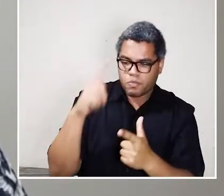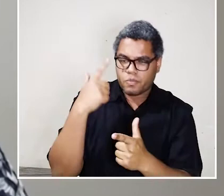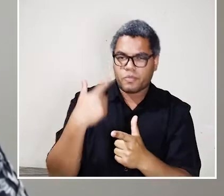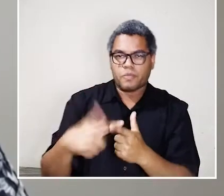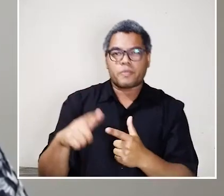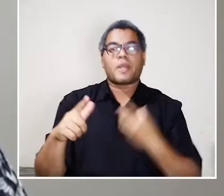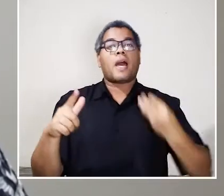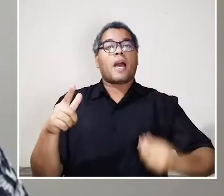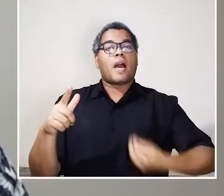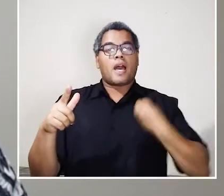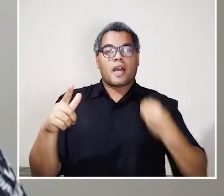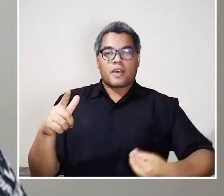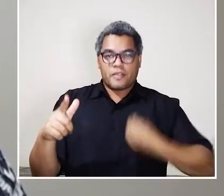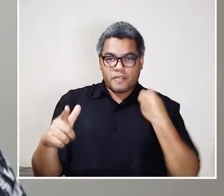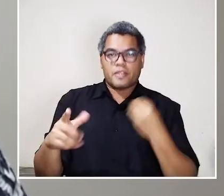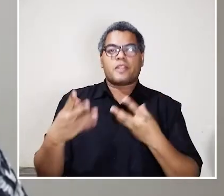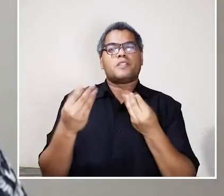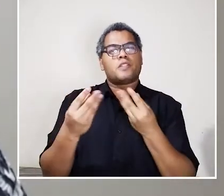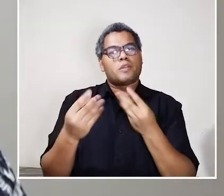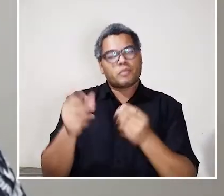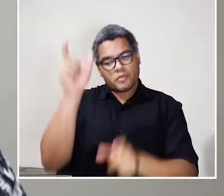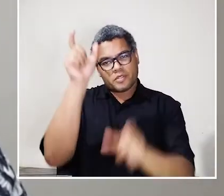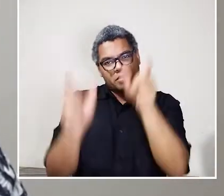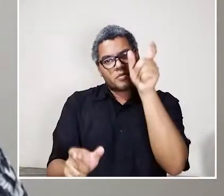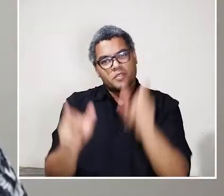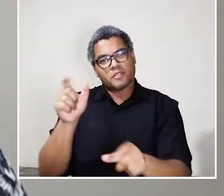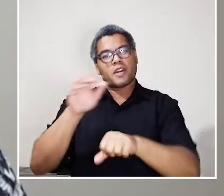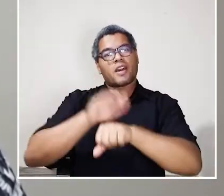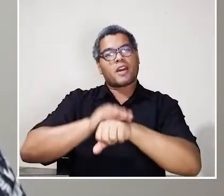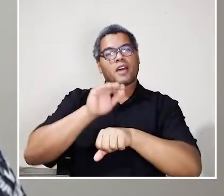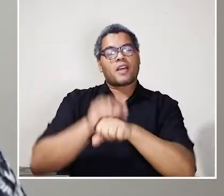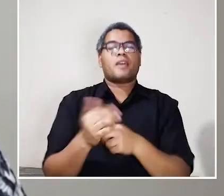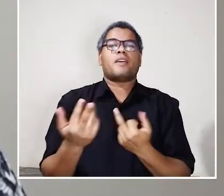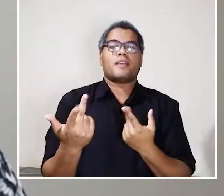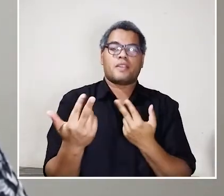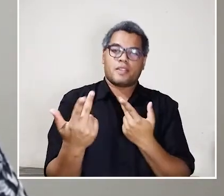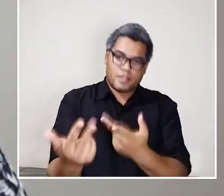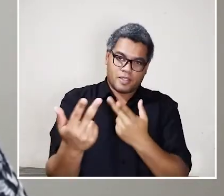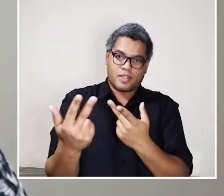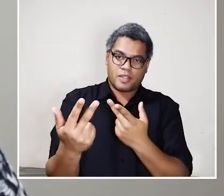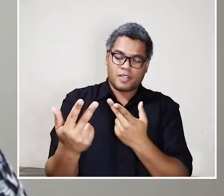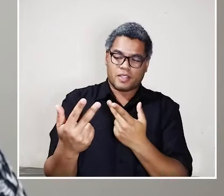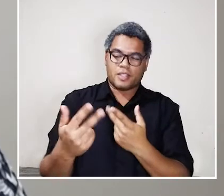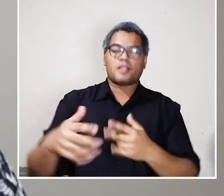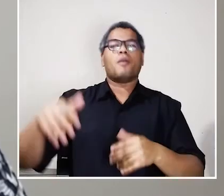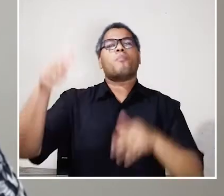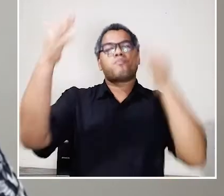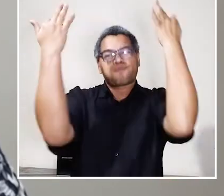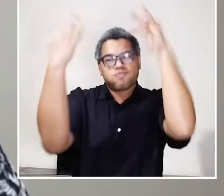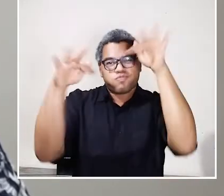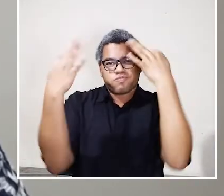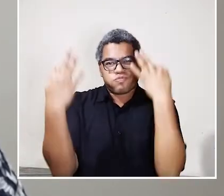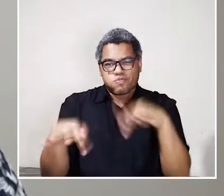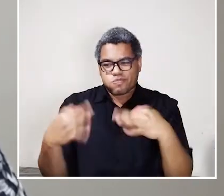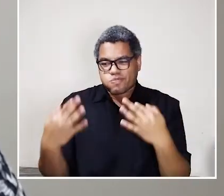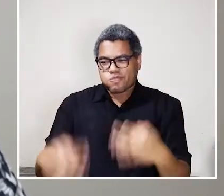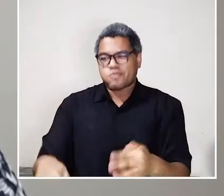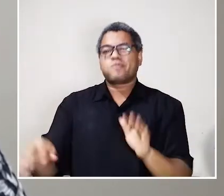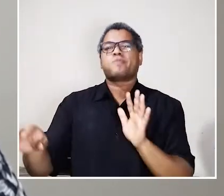e asperezas. Os heróis da vida são os que foram açoitados pela tormenta